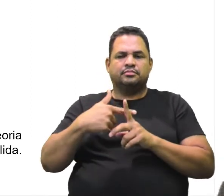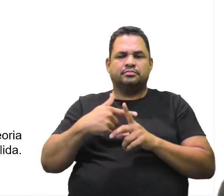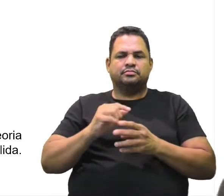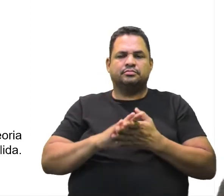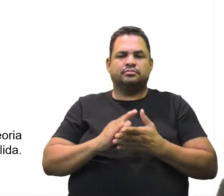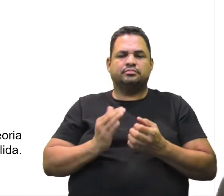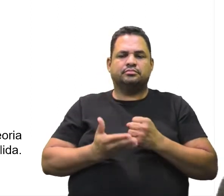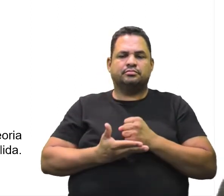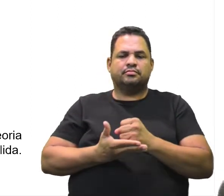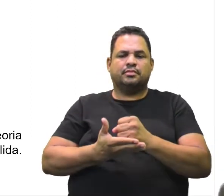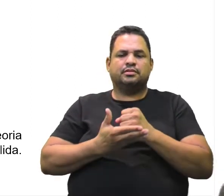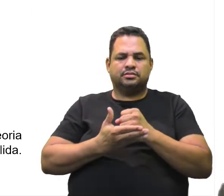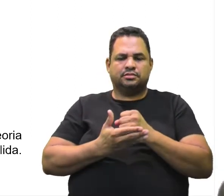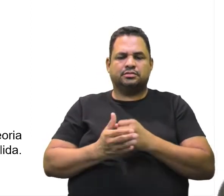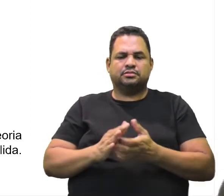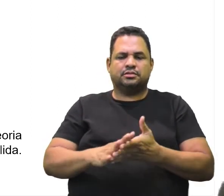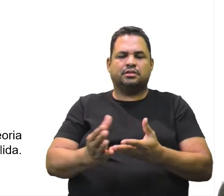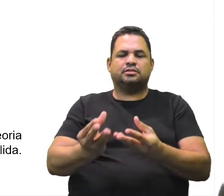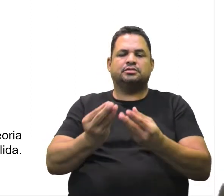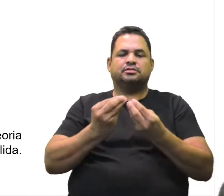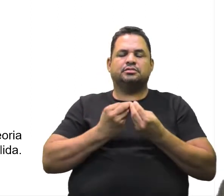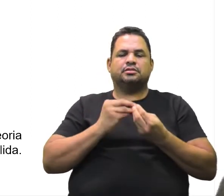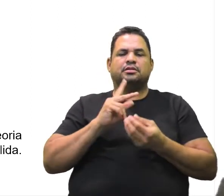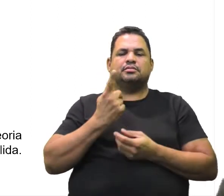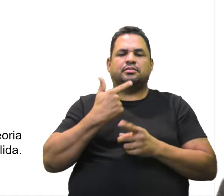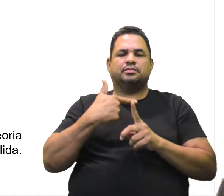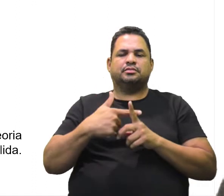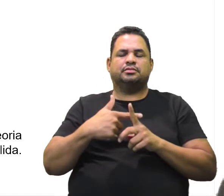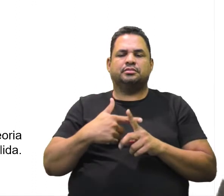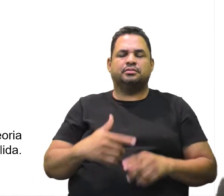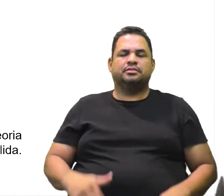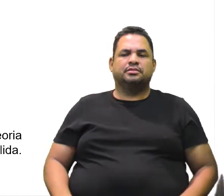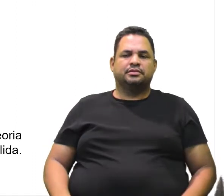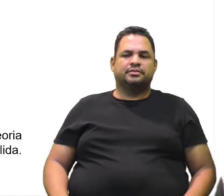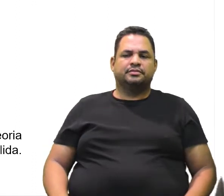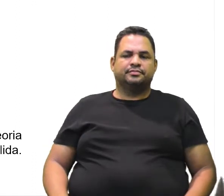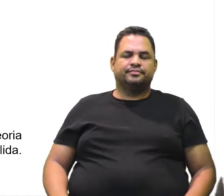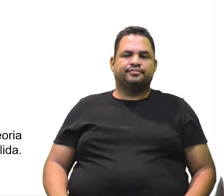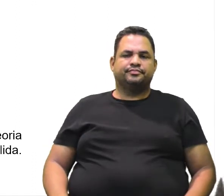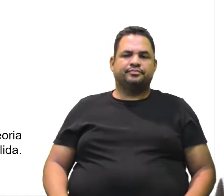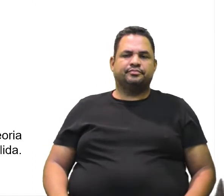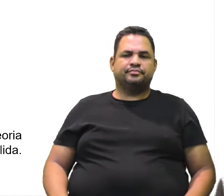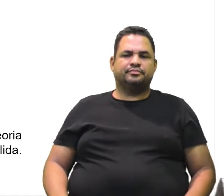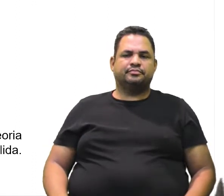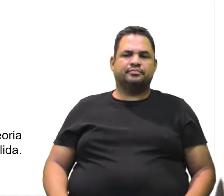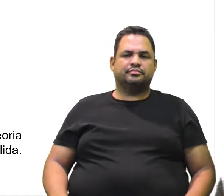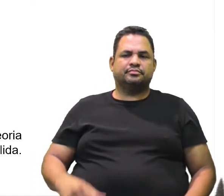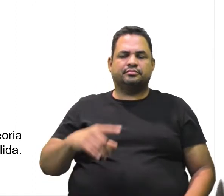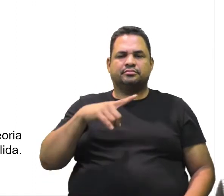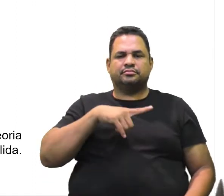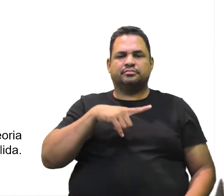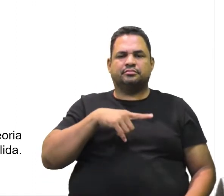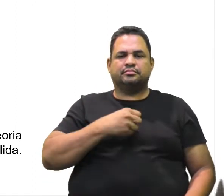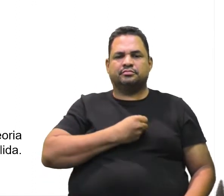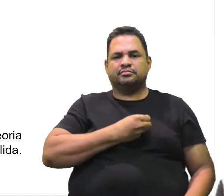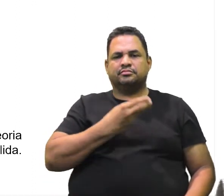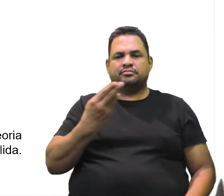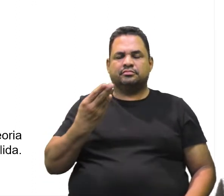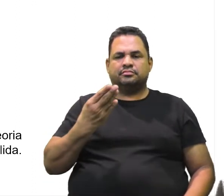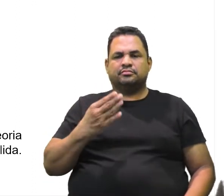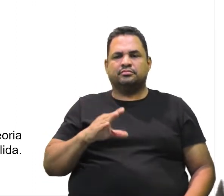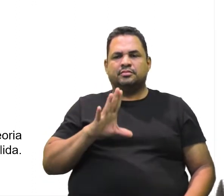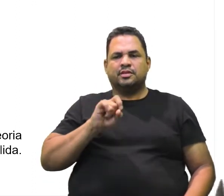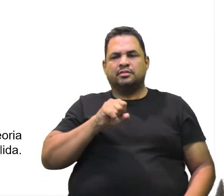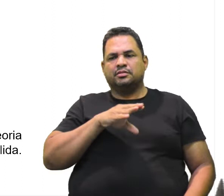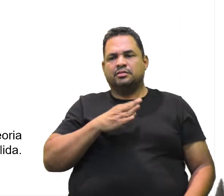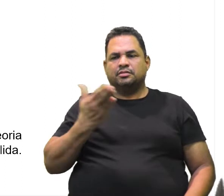de ganhar. Então, se quando a substância é tratada com quantidade estequiométrica de ácido de